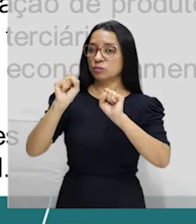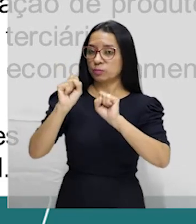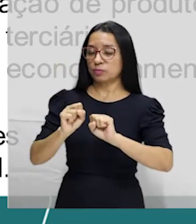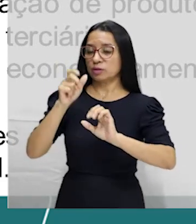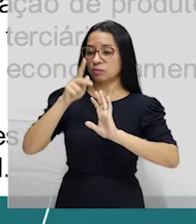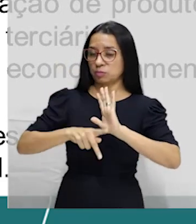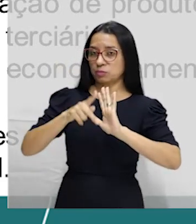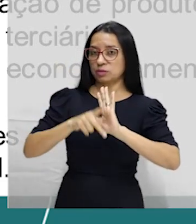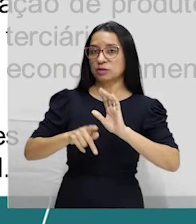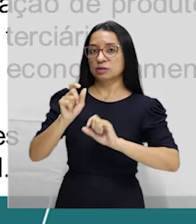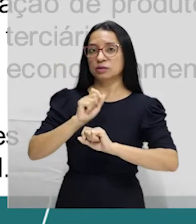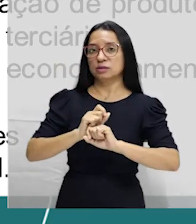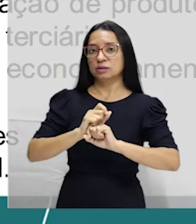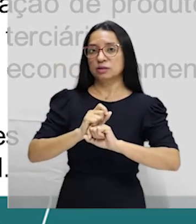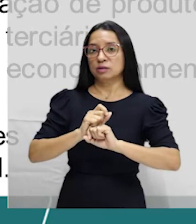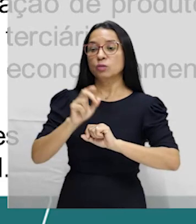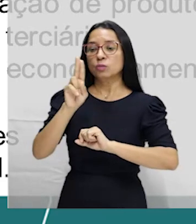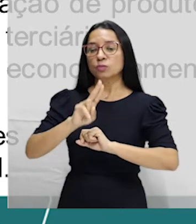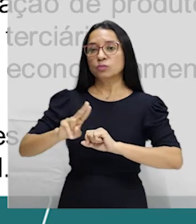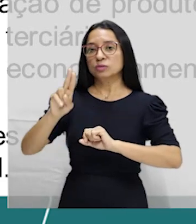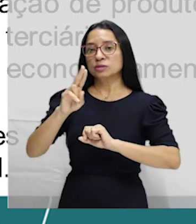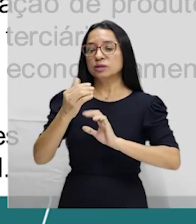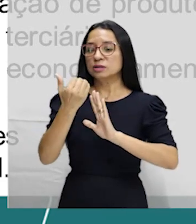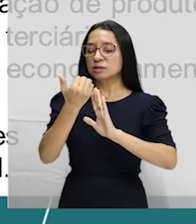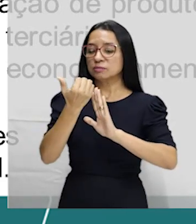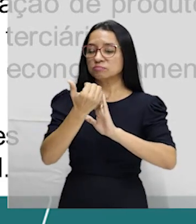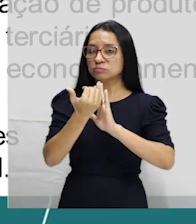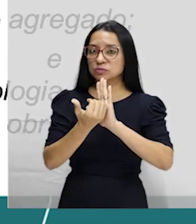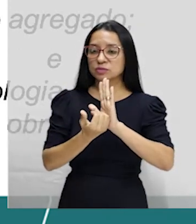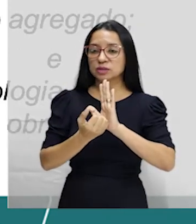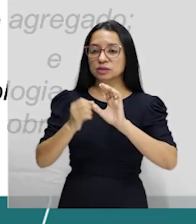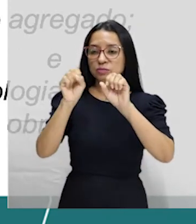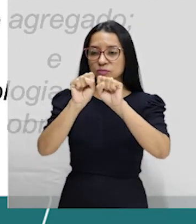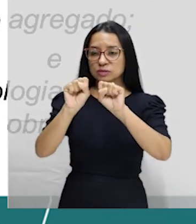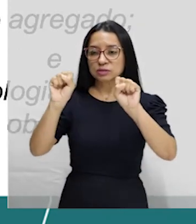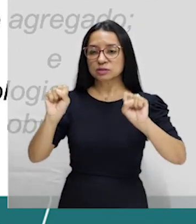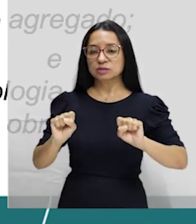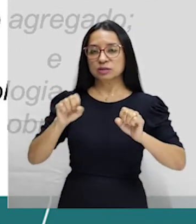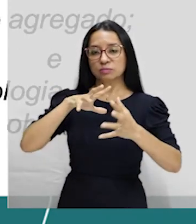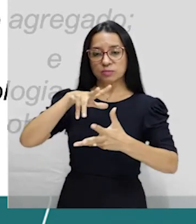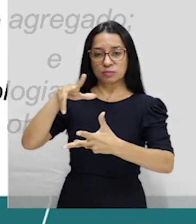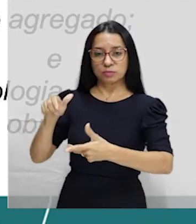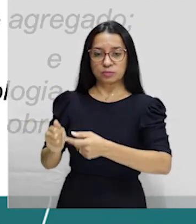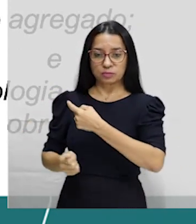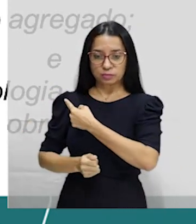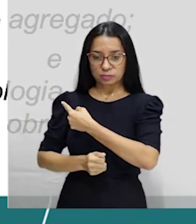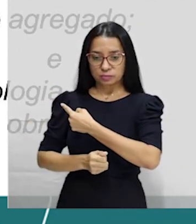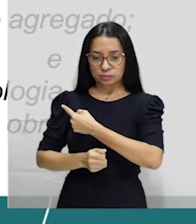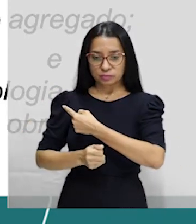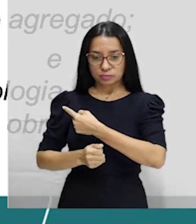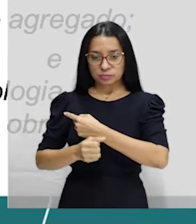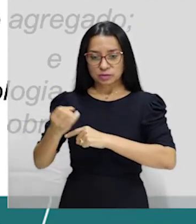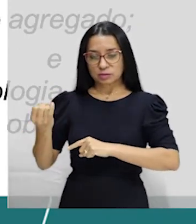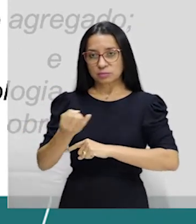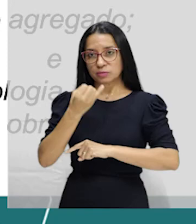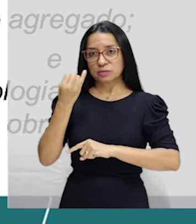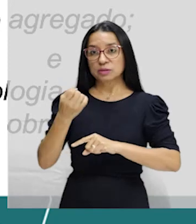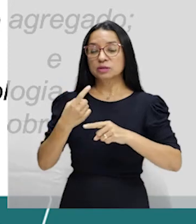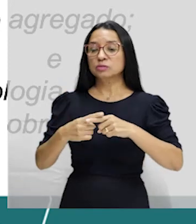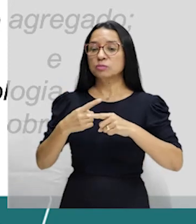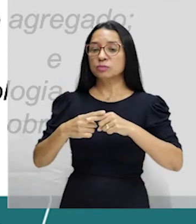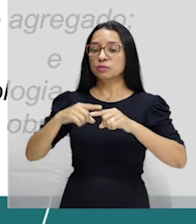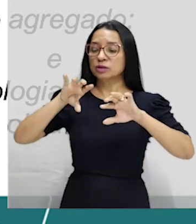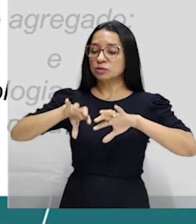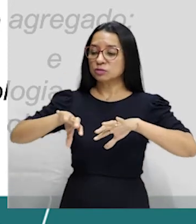utilizei a classificação sistema-mundo. Tá? Bora botar aqui na imagem. A classificação sistema-mundo é bem interessante, porque ela vai dividir o mundo em 2 grupos